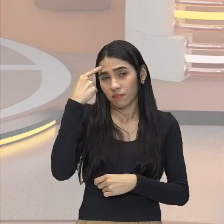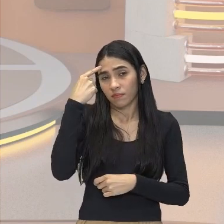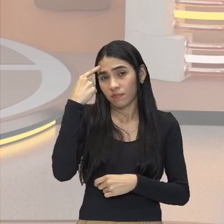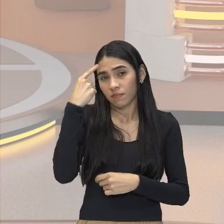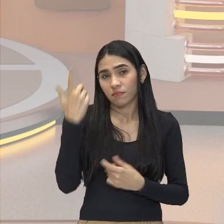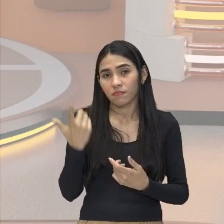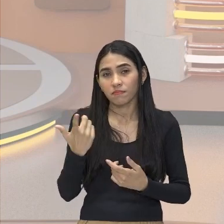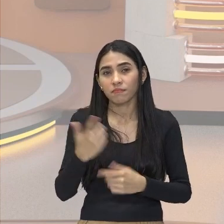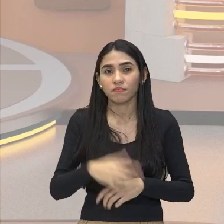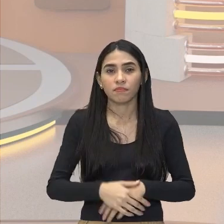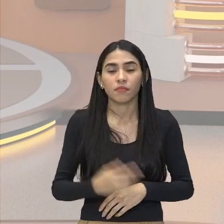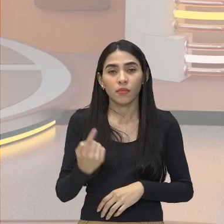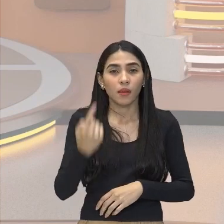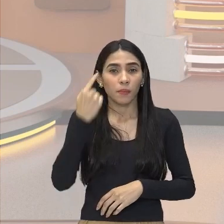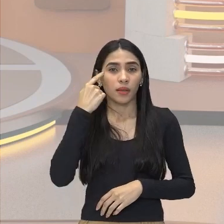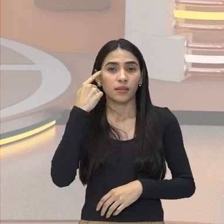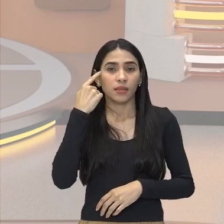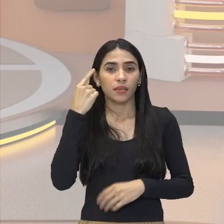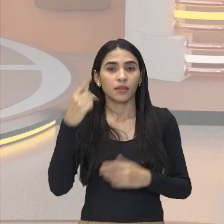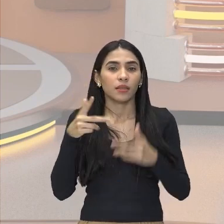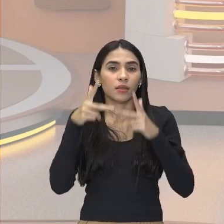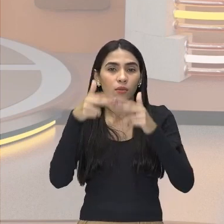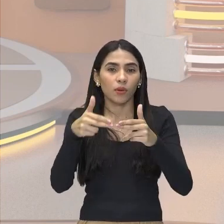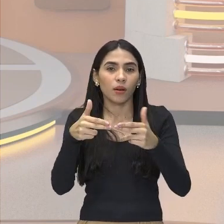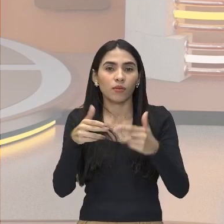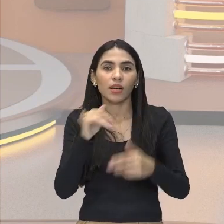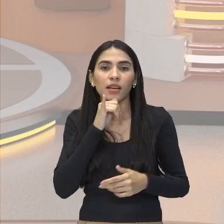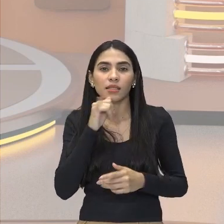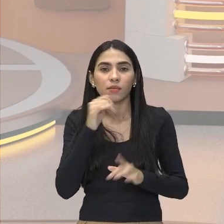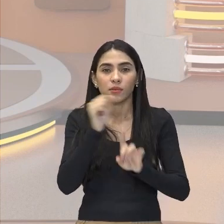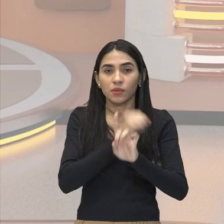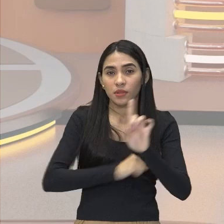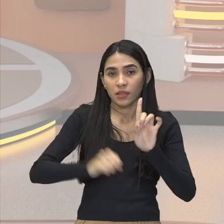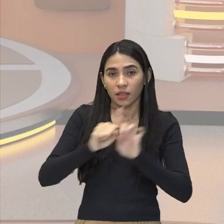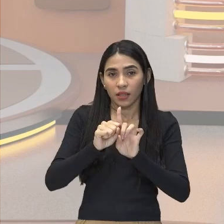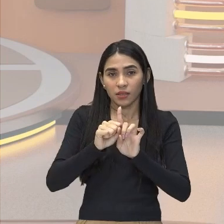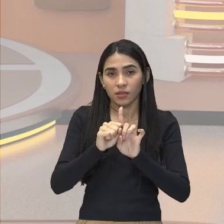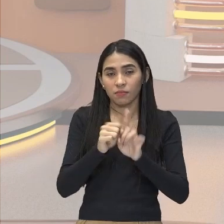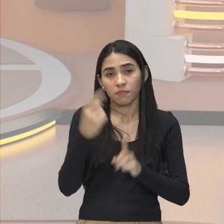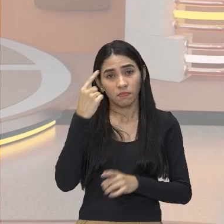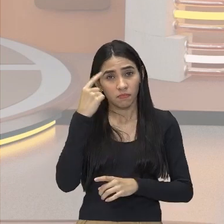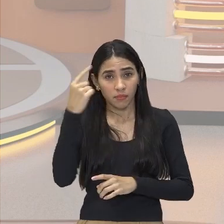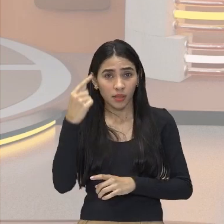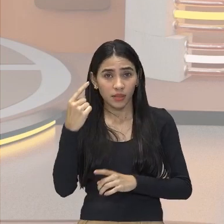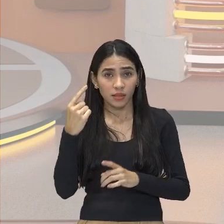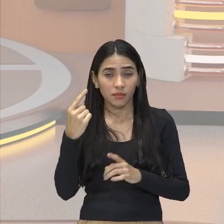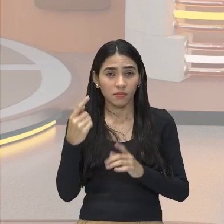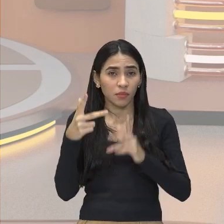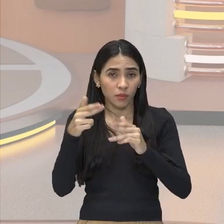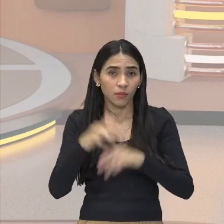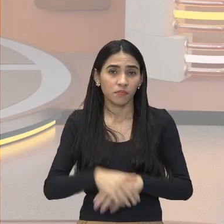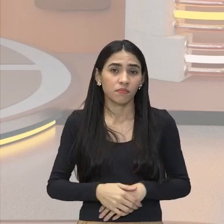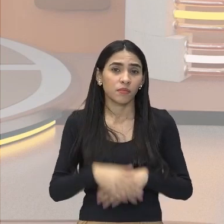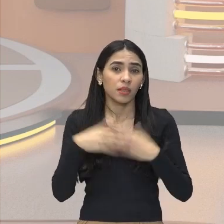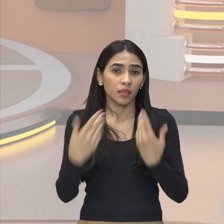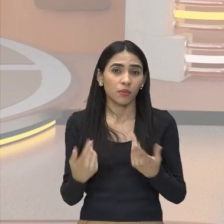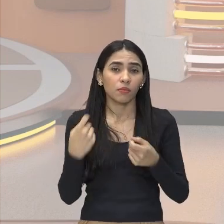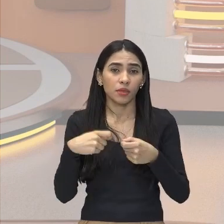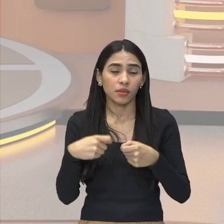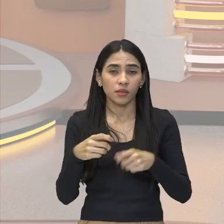né? Pensar igual aquilo que a sociedade pensa, como todo mundo, então eu vou ter que